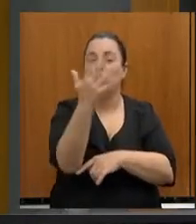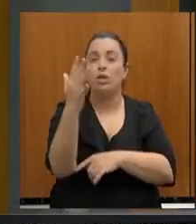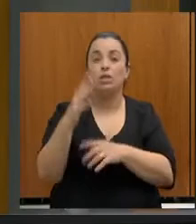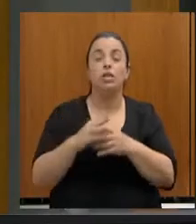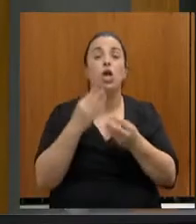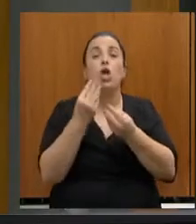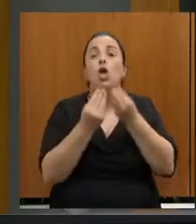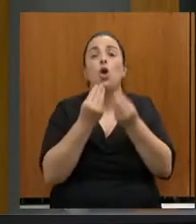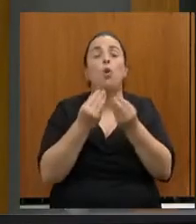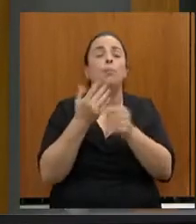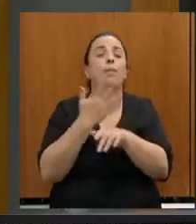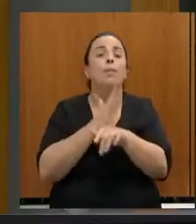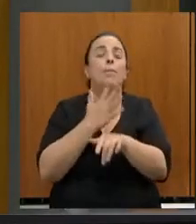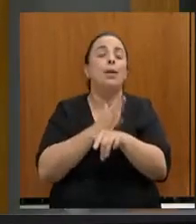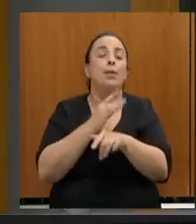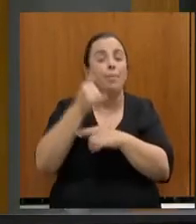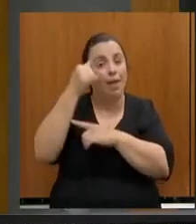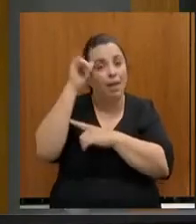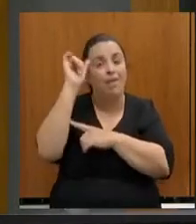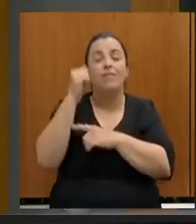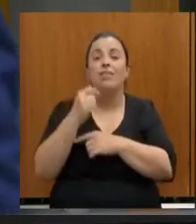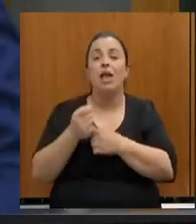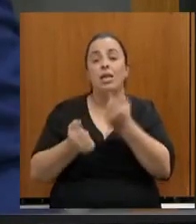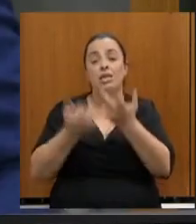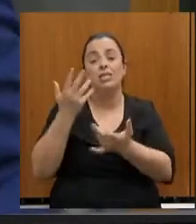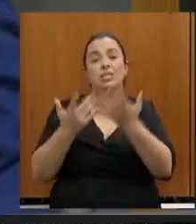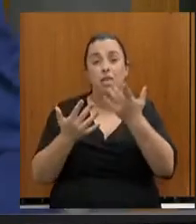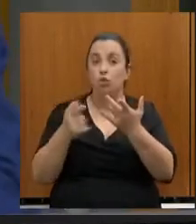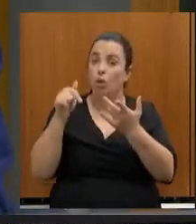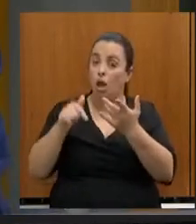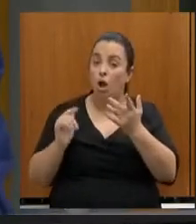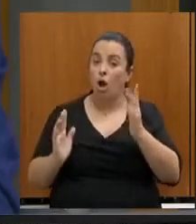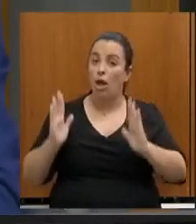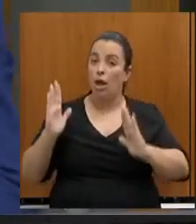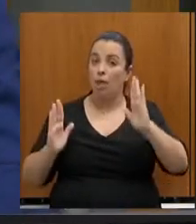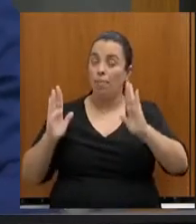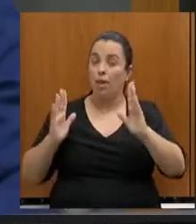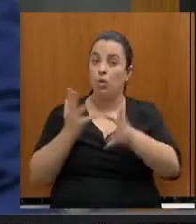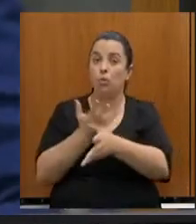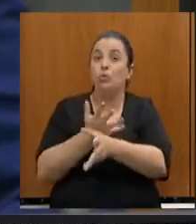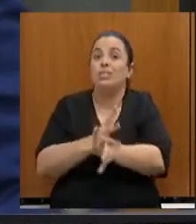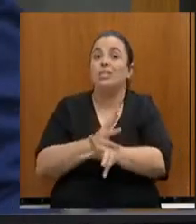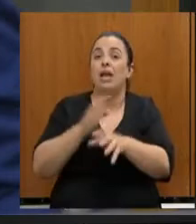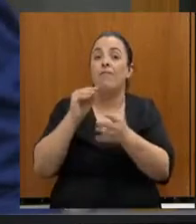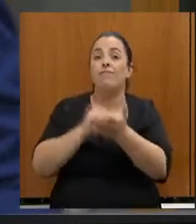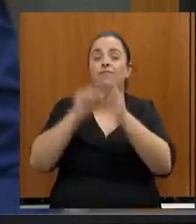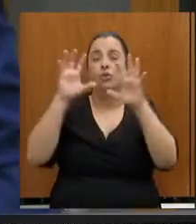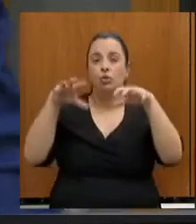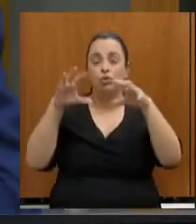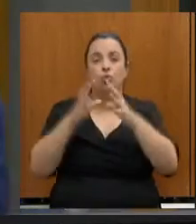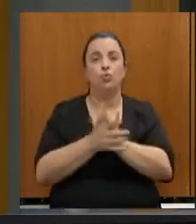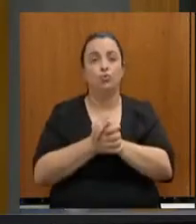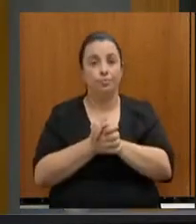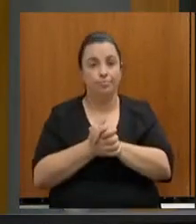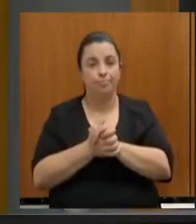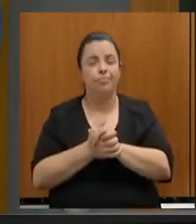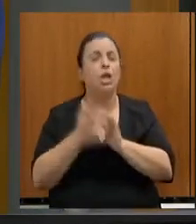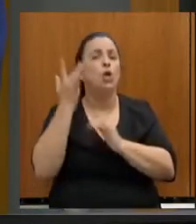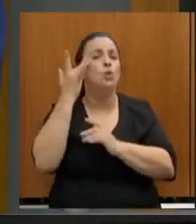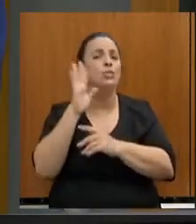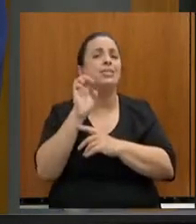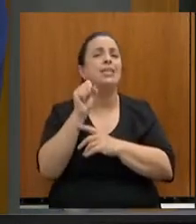incêndios nesse período da seca gostaria não sei se a Cemar já tem conhecimento